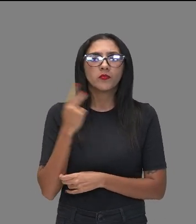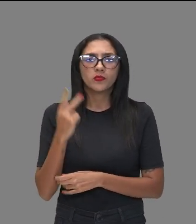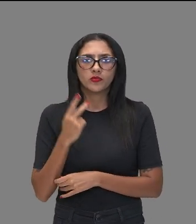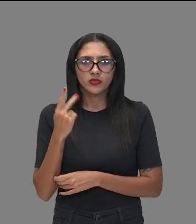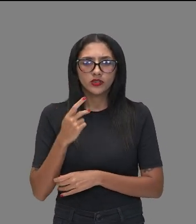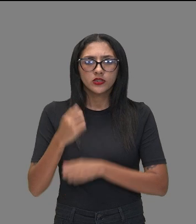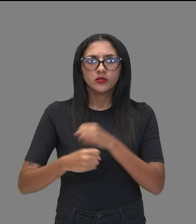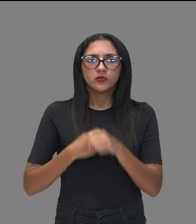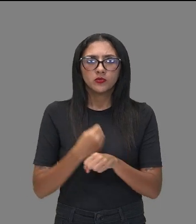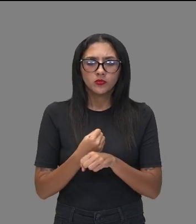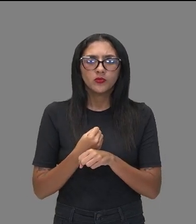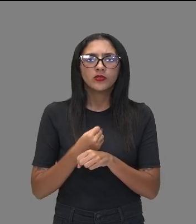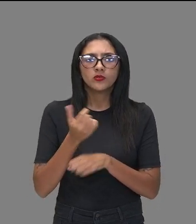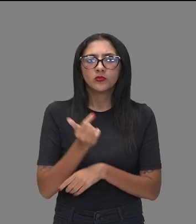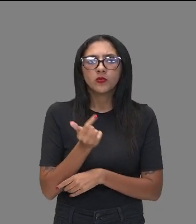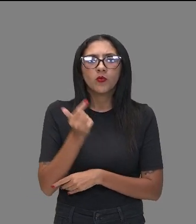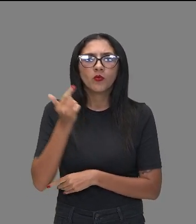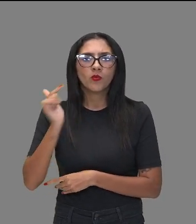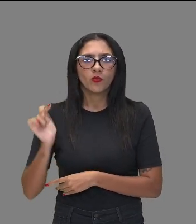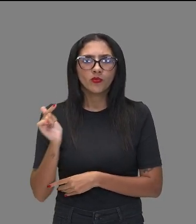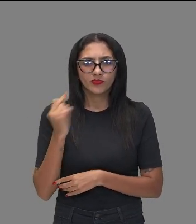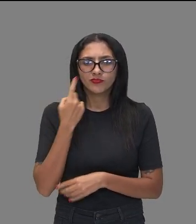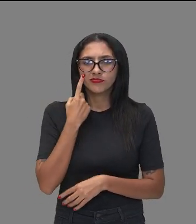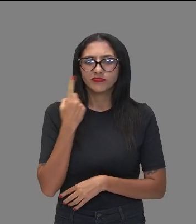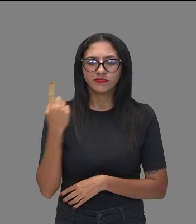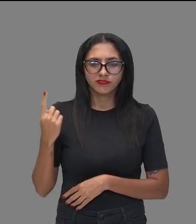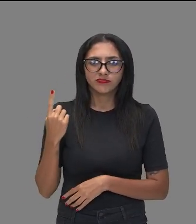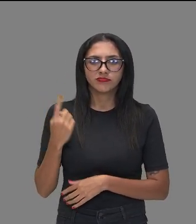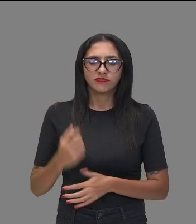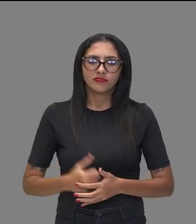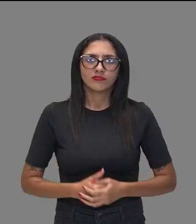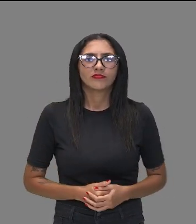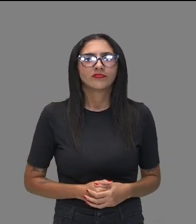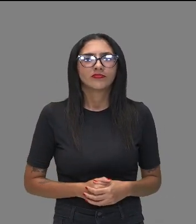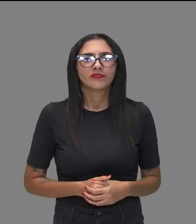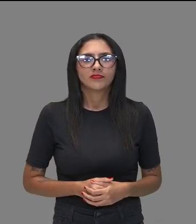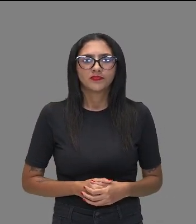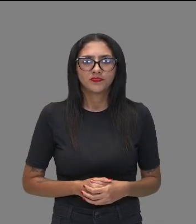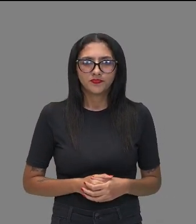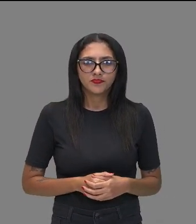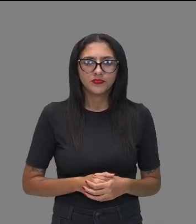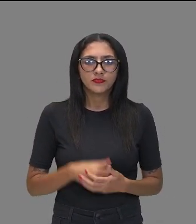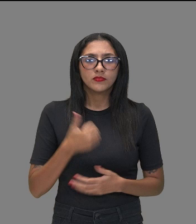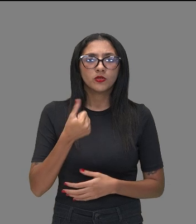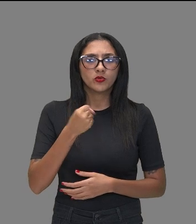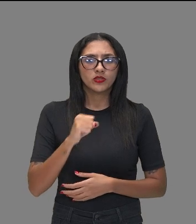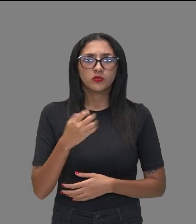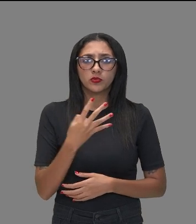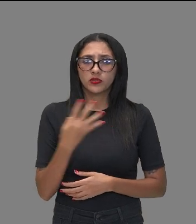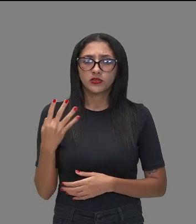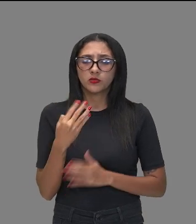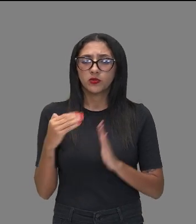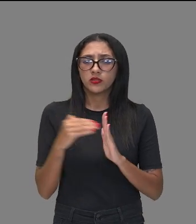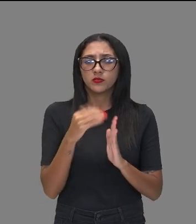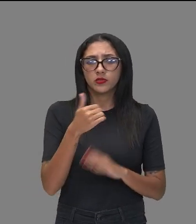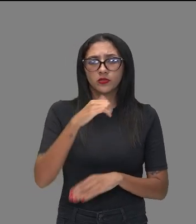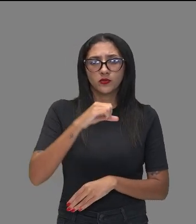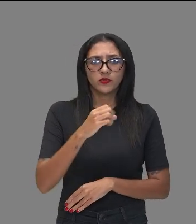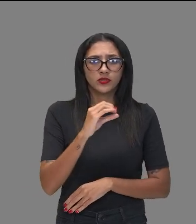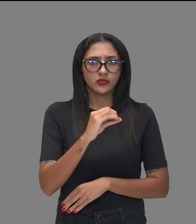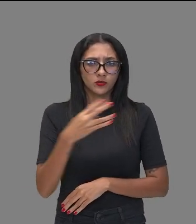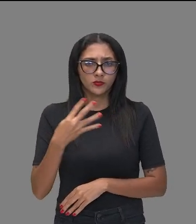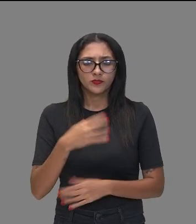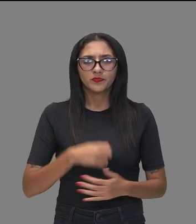1897, do geógrafo e etnólogo alemão Friedrich Ratzel, 1844 a